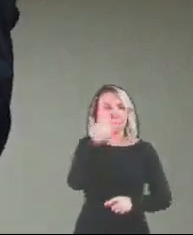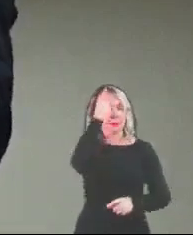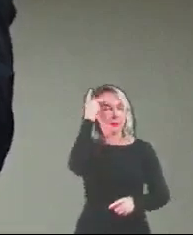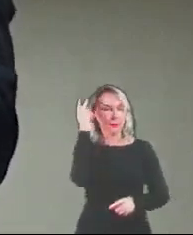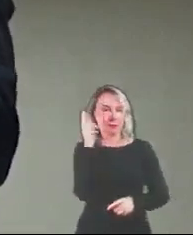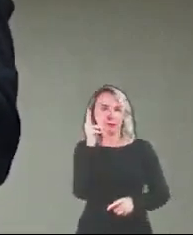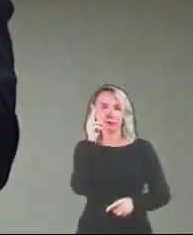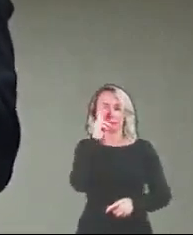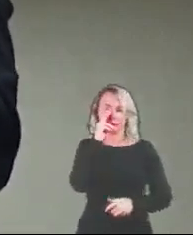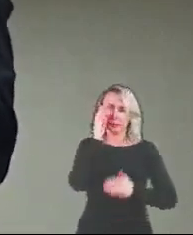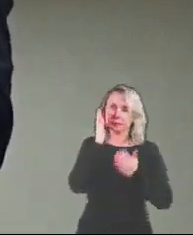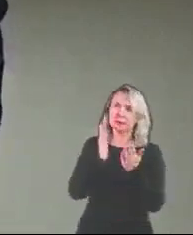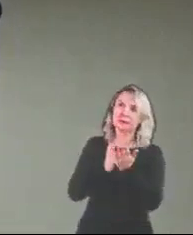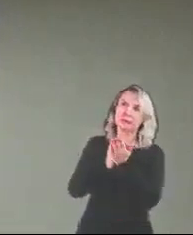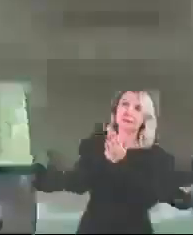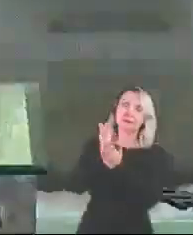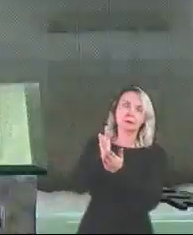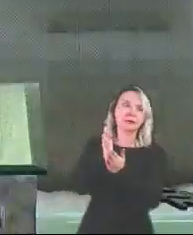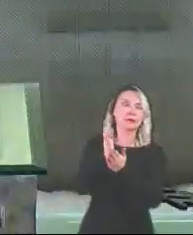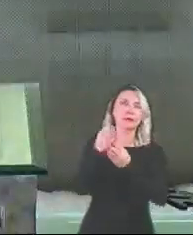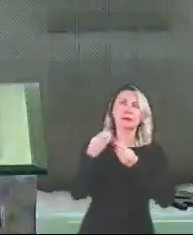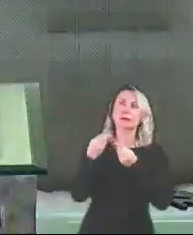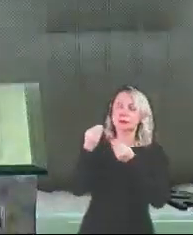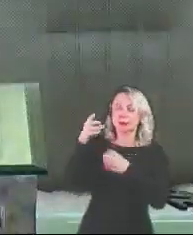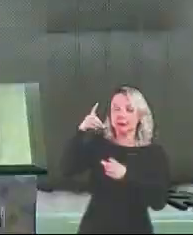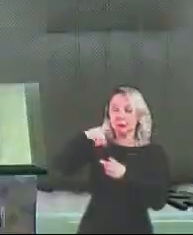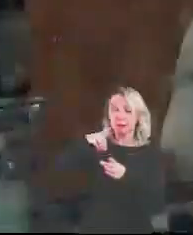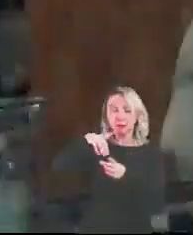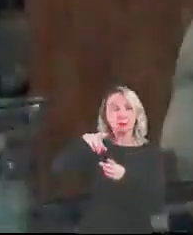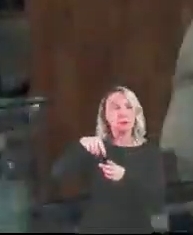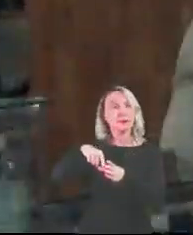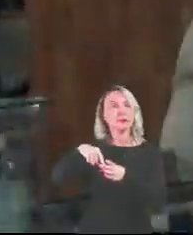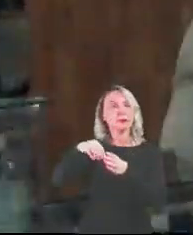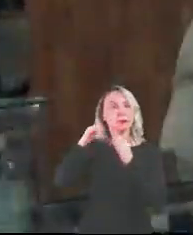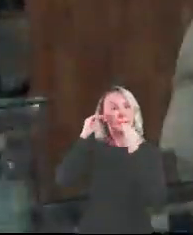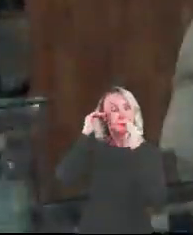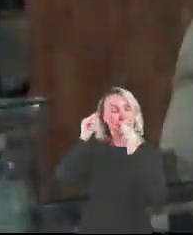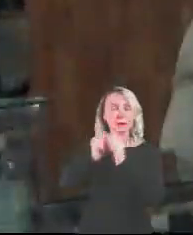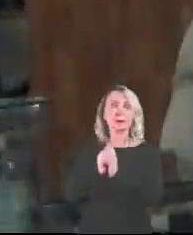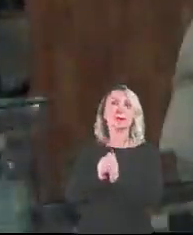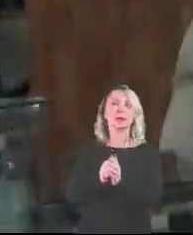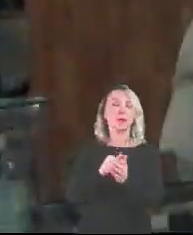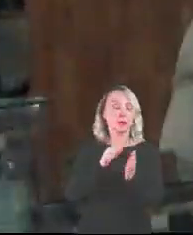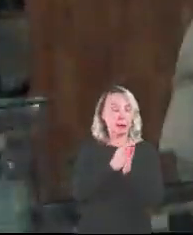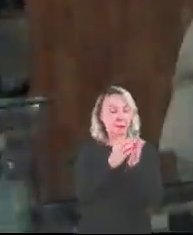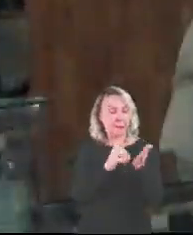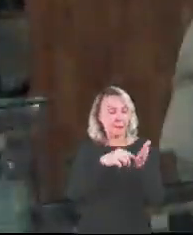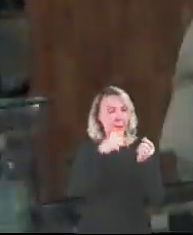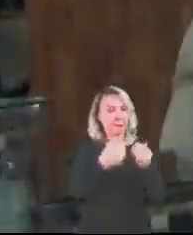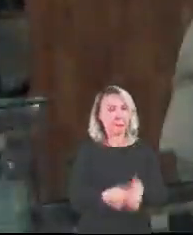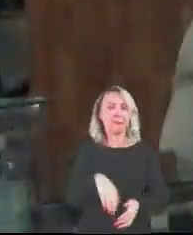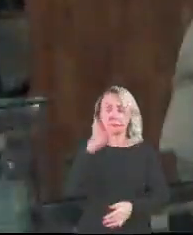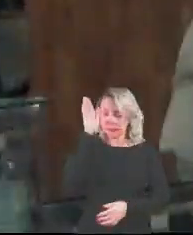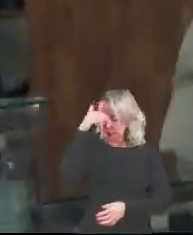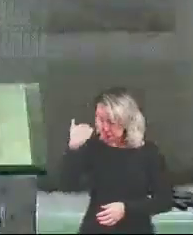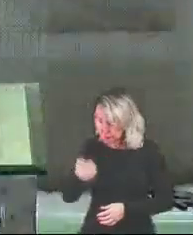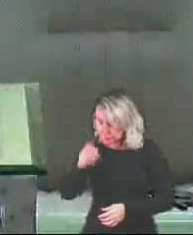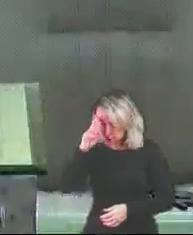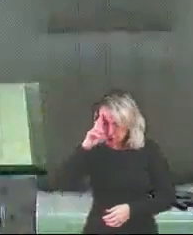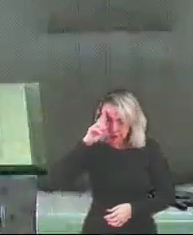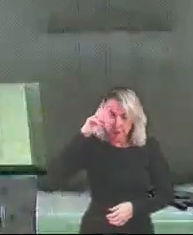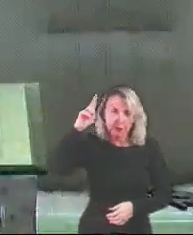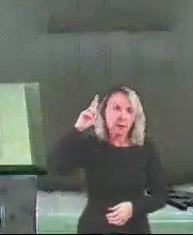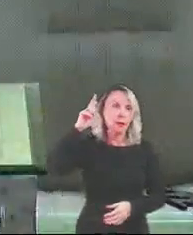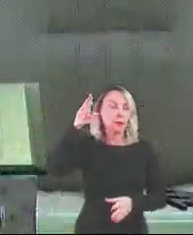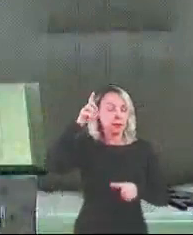Deus e devolve aquilo, está em Provérbios capítulo 3, honra ao Senhor com as primícias da tua fazenda, e os